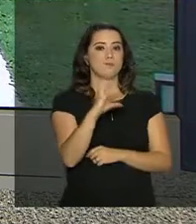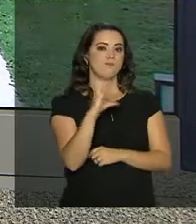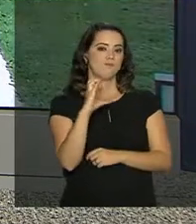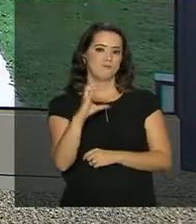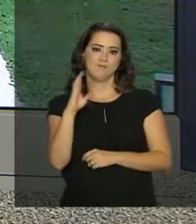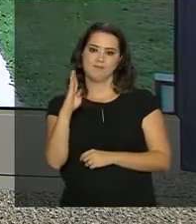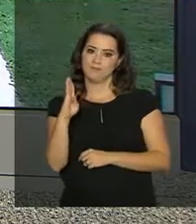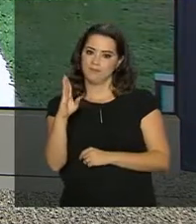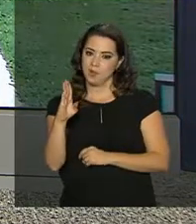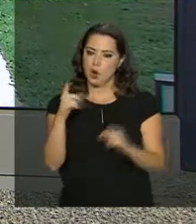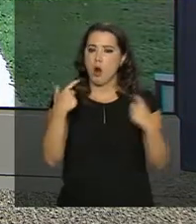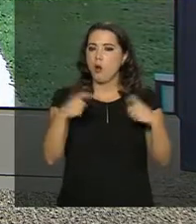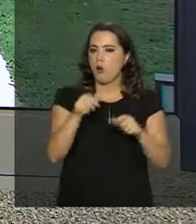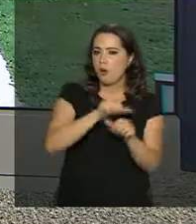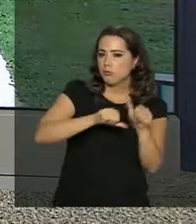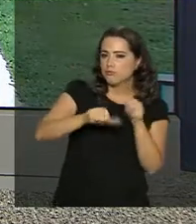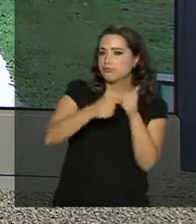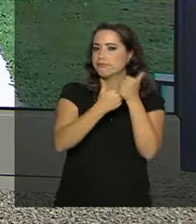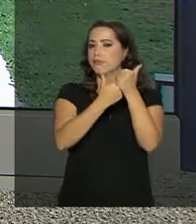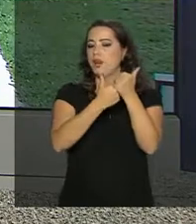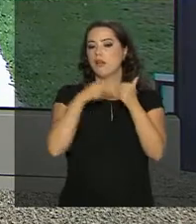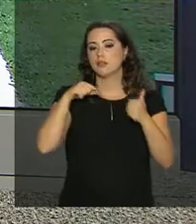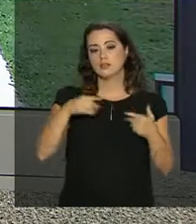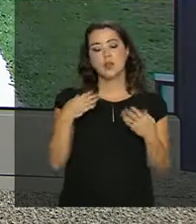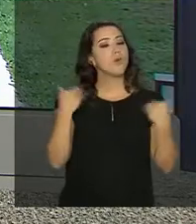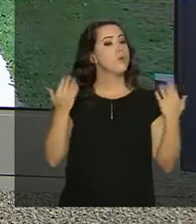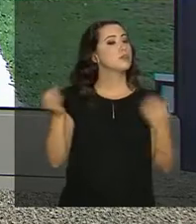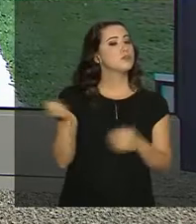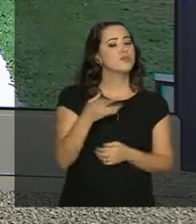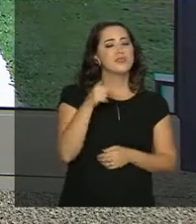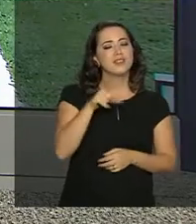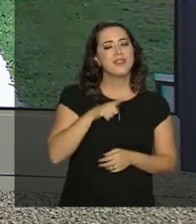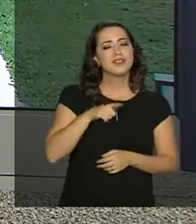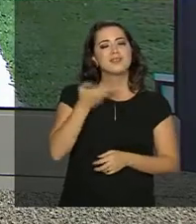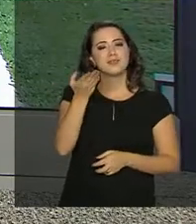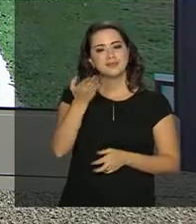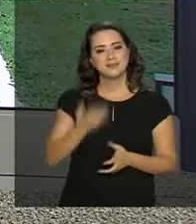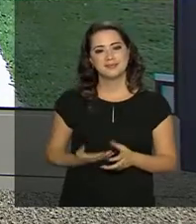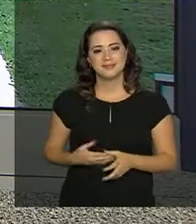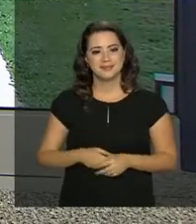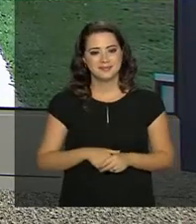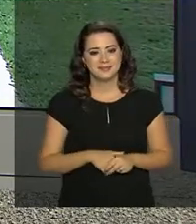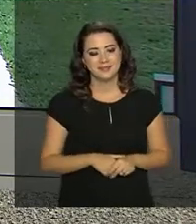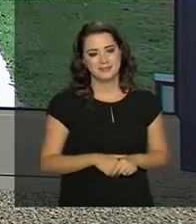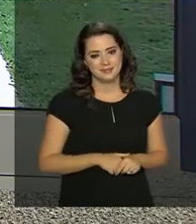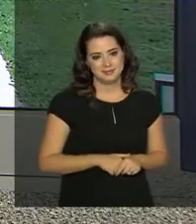aqui em Brasília. Olá, Daniele, boa noite. Quais as novidades aí no Centro Cultural?